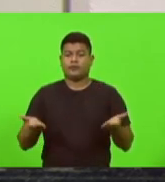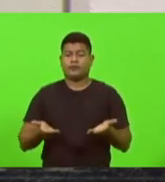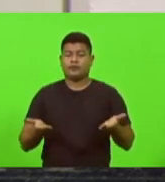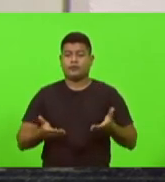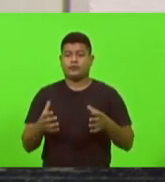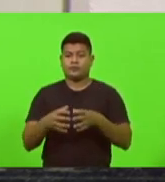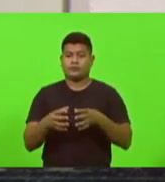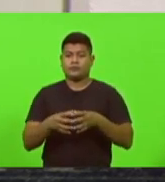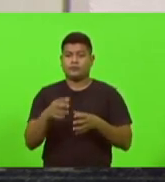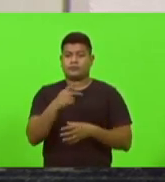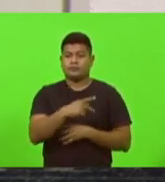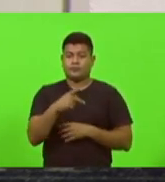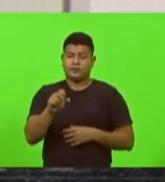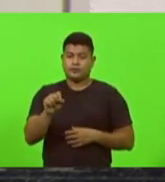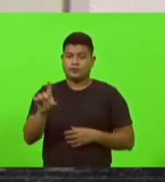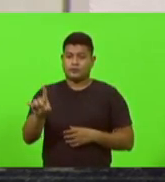bloco